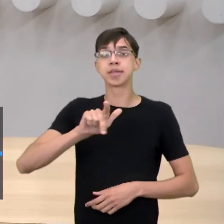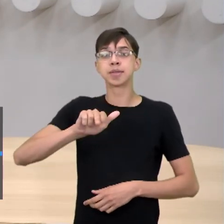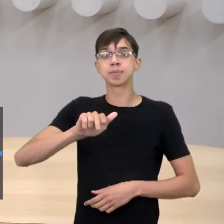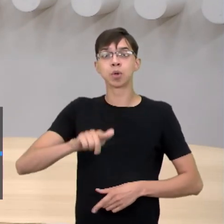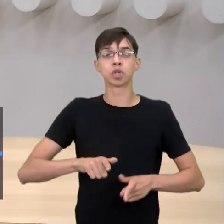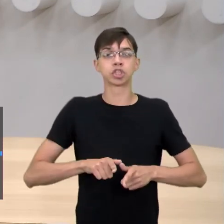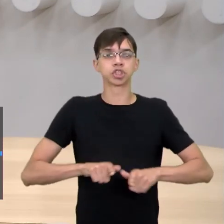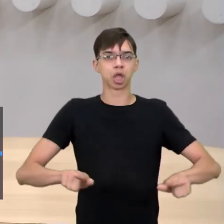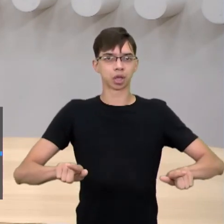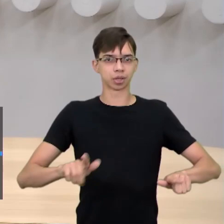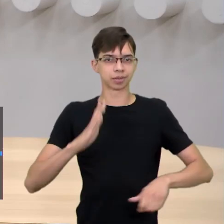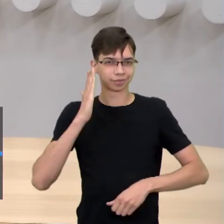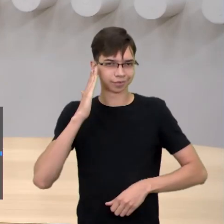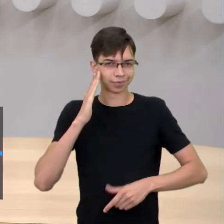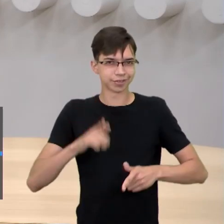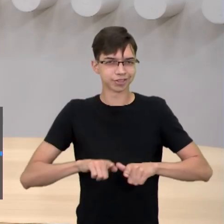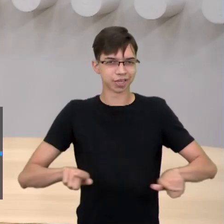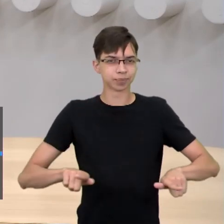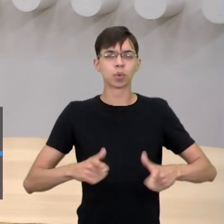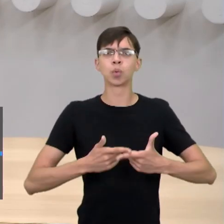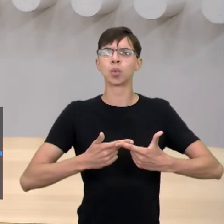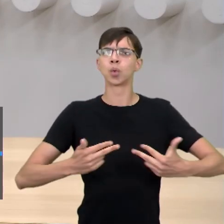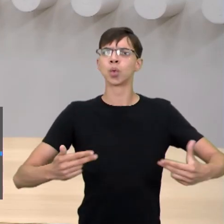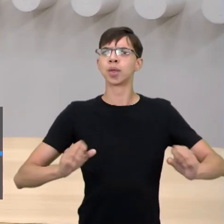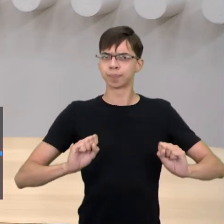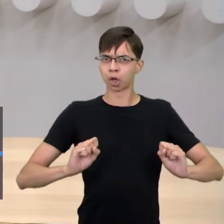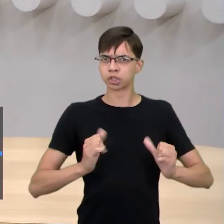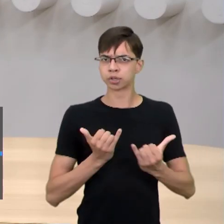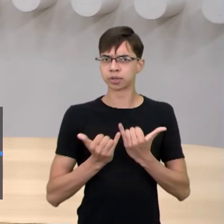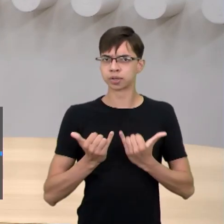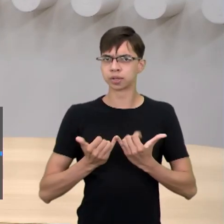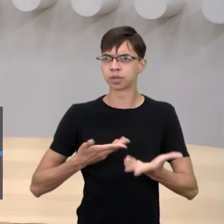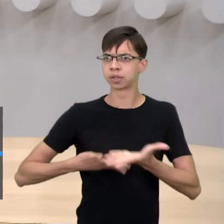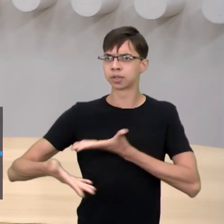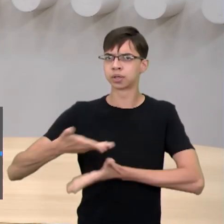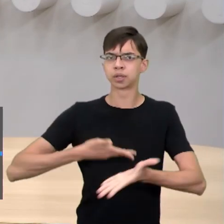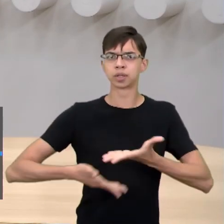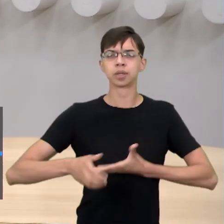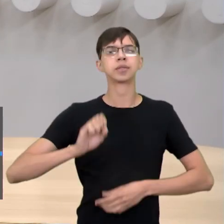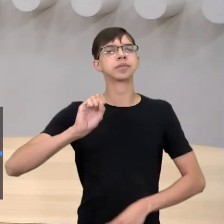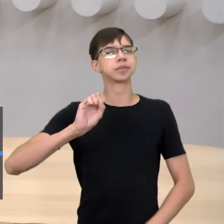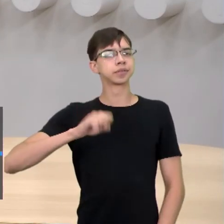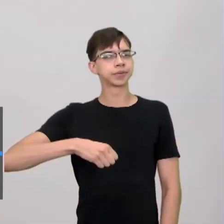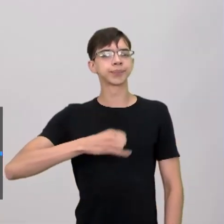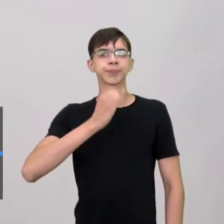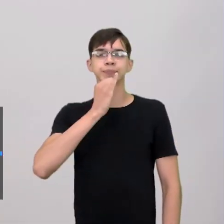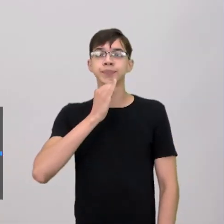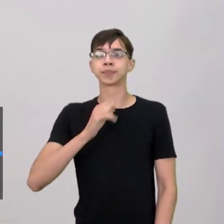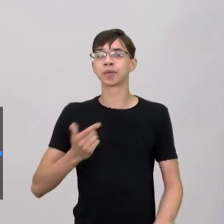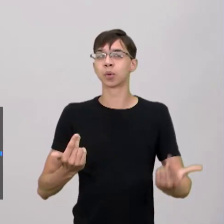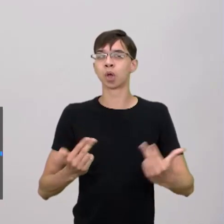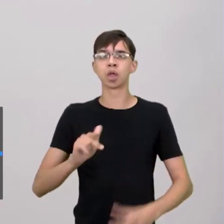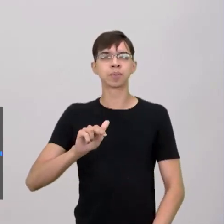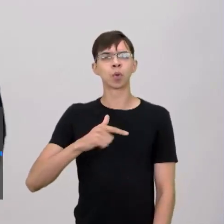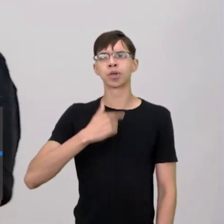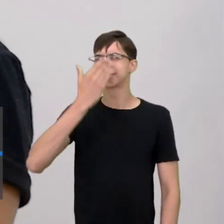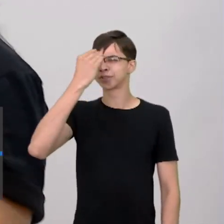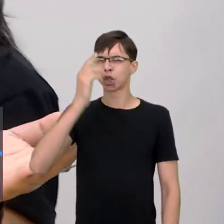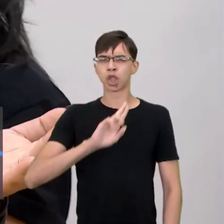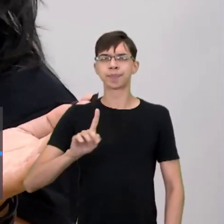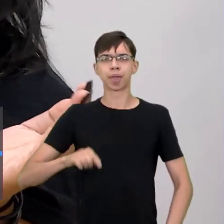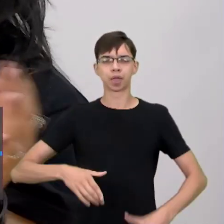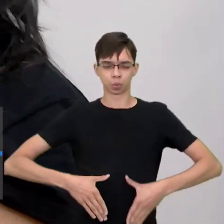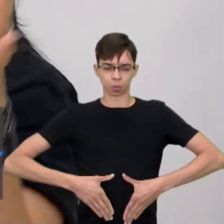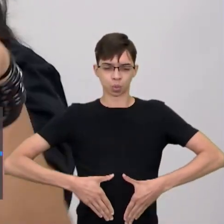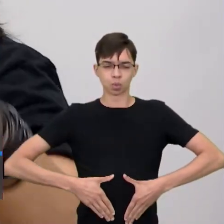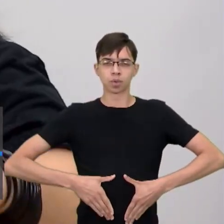eles podem compartilhar muitas coisas? Sim, principalmente se eles são irmãos que são, esqueci o nome, que são do mesmo útero, porque eles são o mesmo óvulo cortado